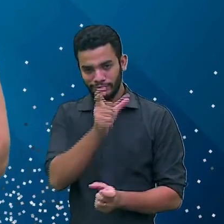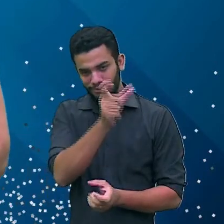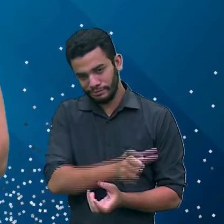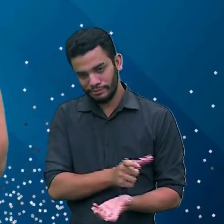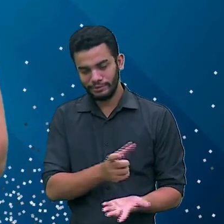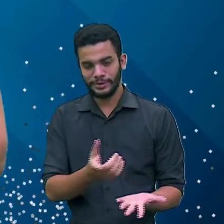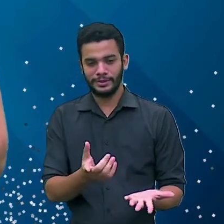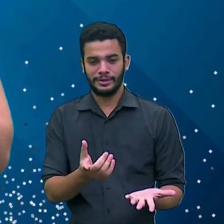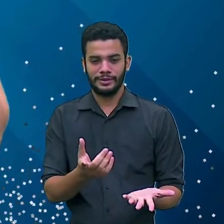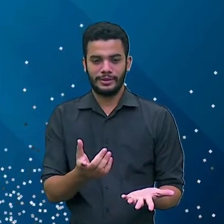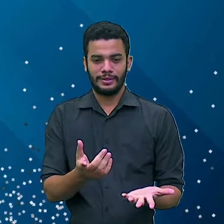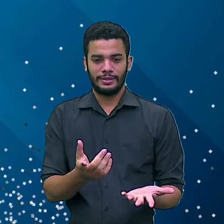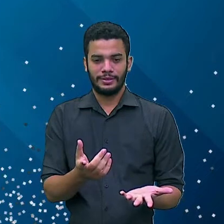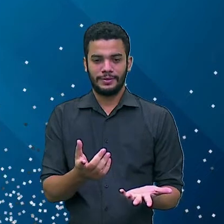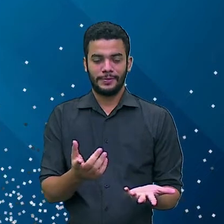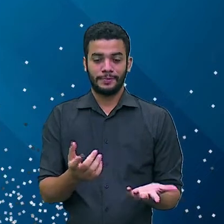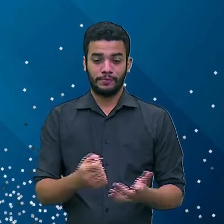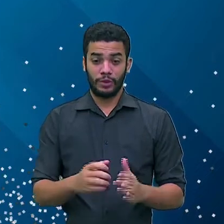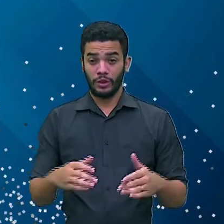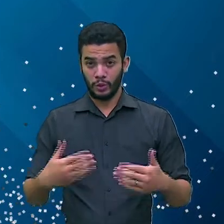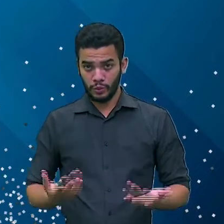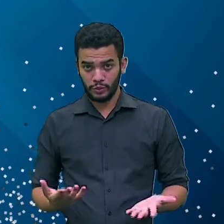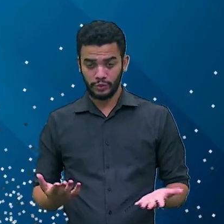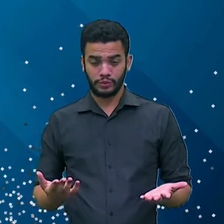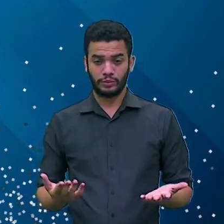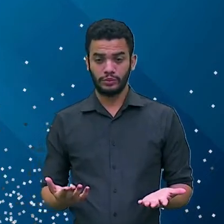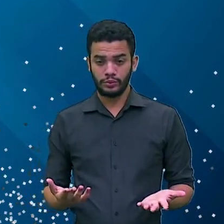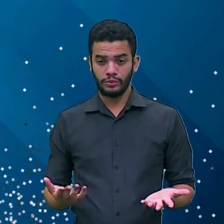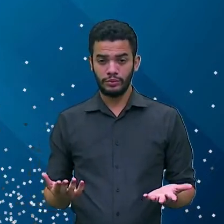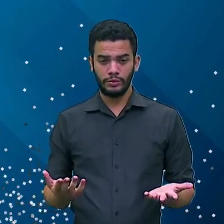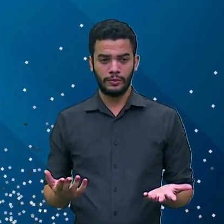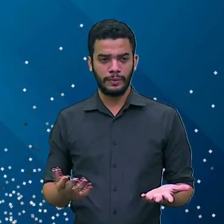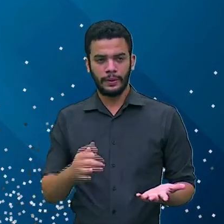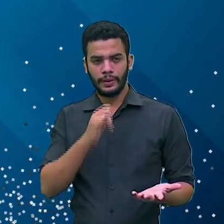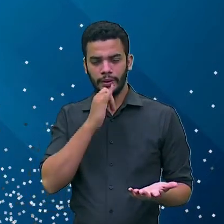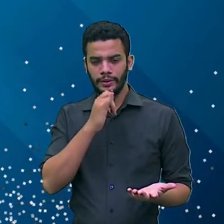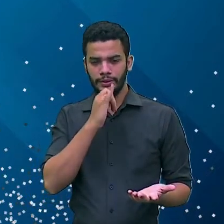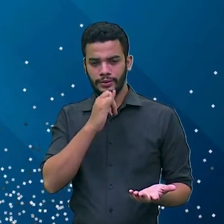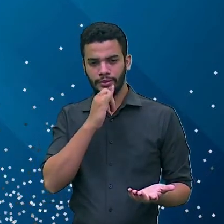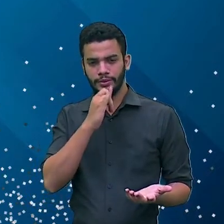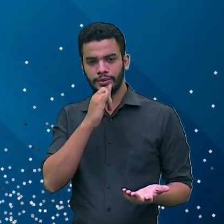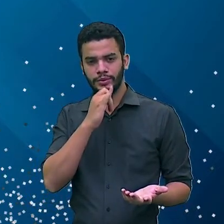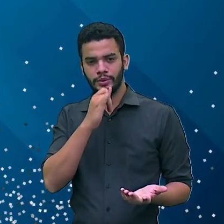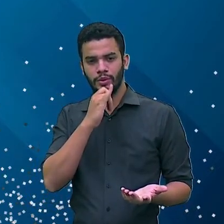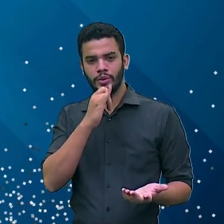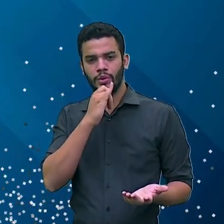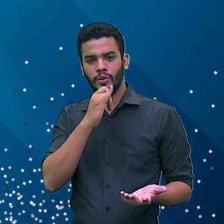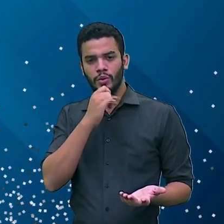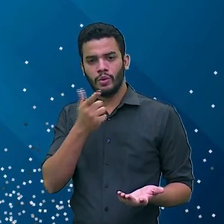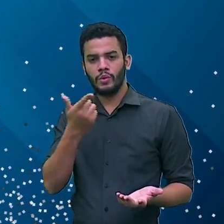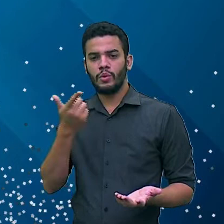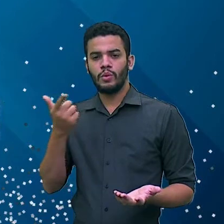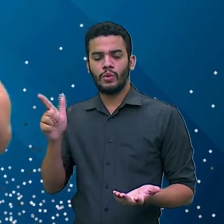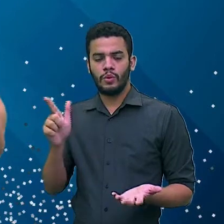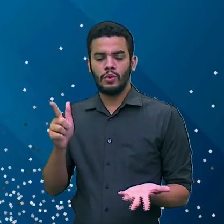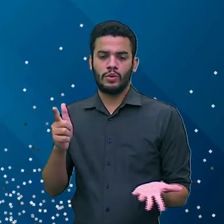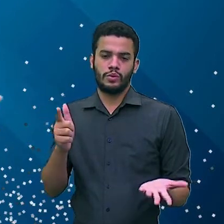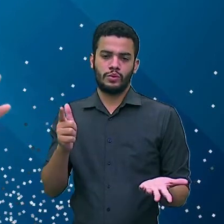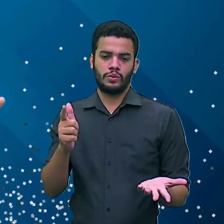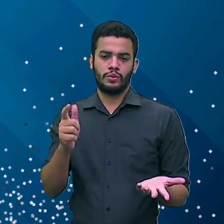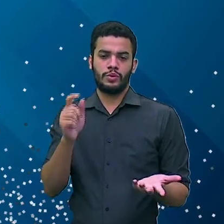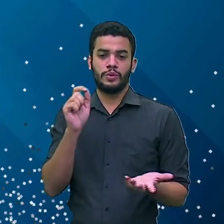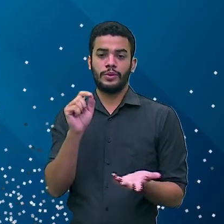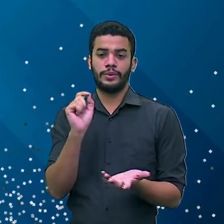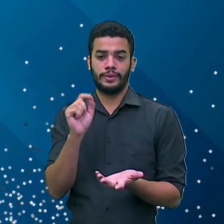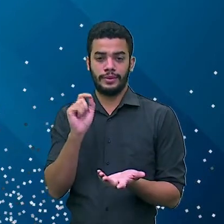aqui está. Então, outro exemplo, outro verbo que não